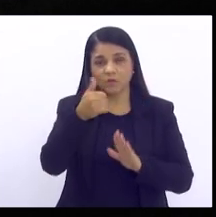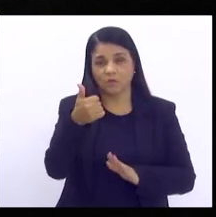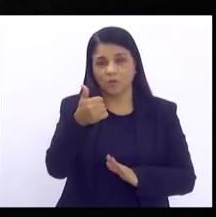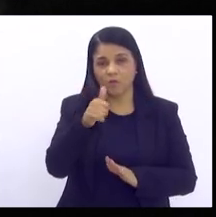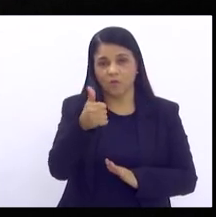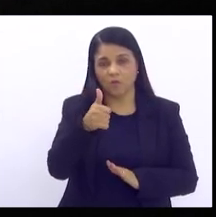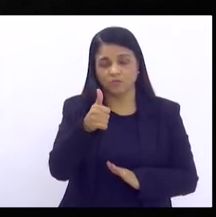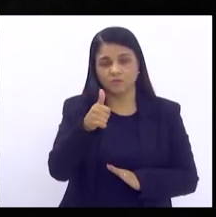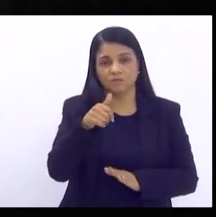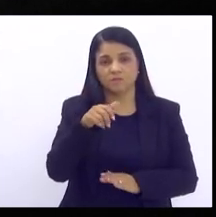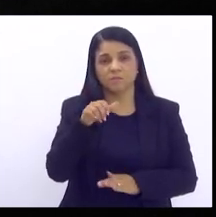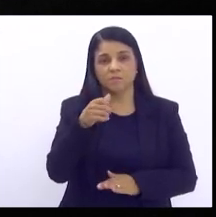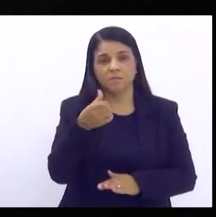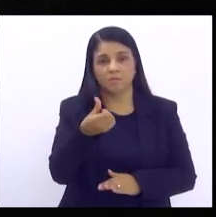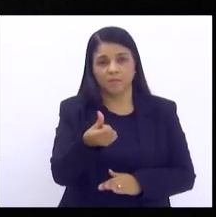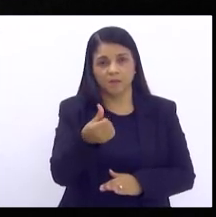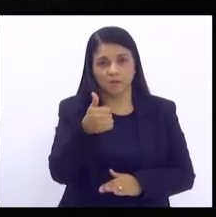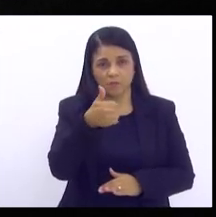11.615,